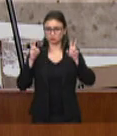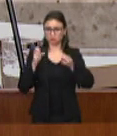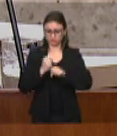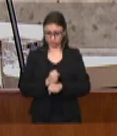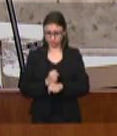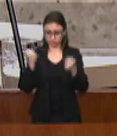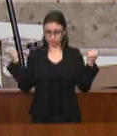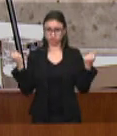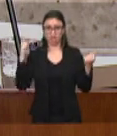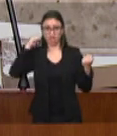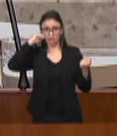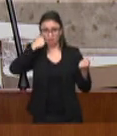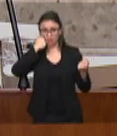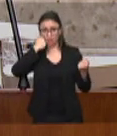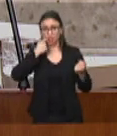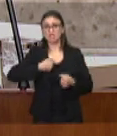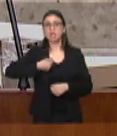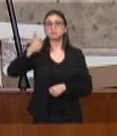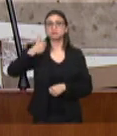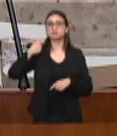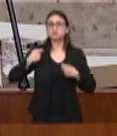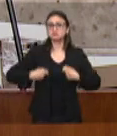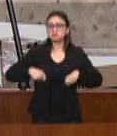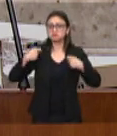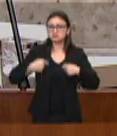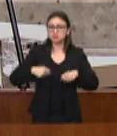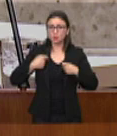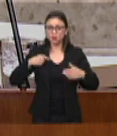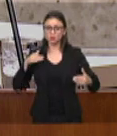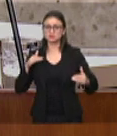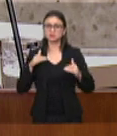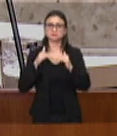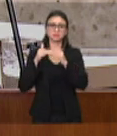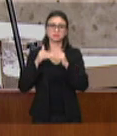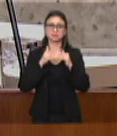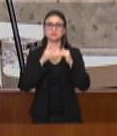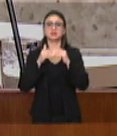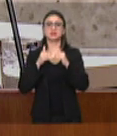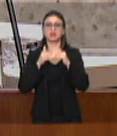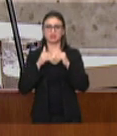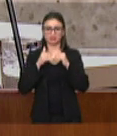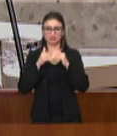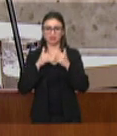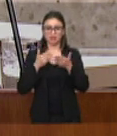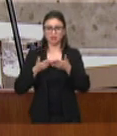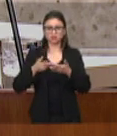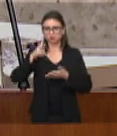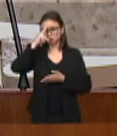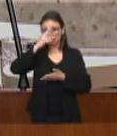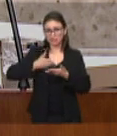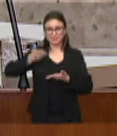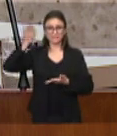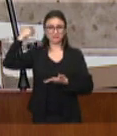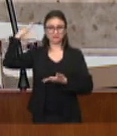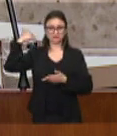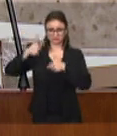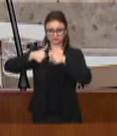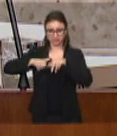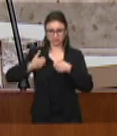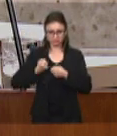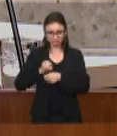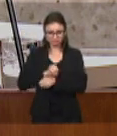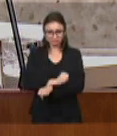país, a premente necessidade de conciliar as agruras de um passado escravagista e